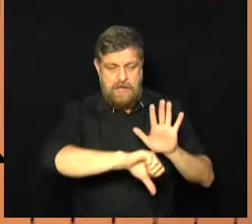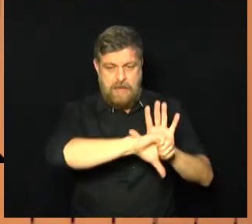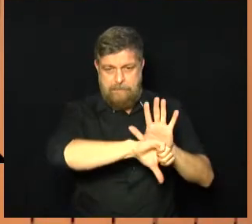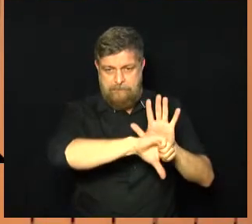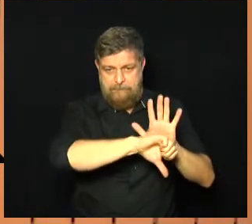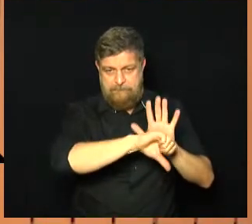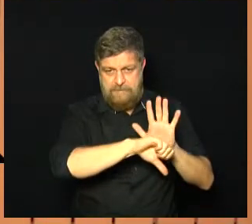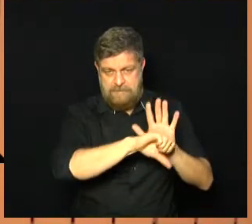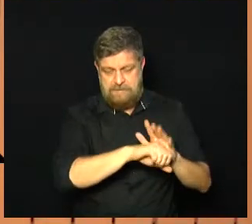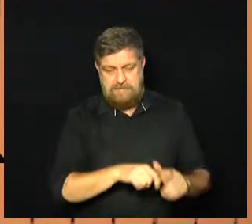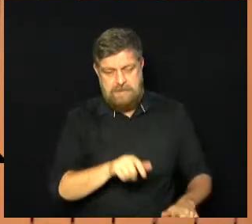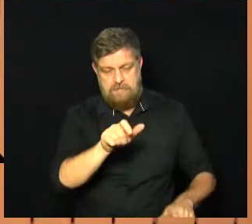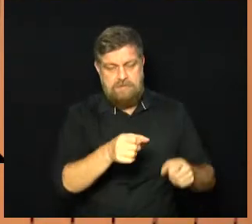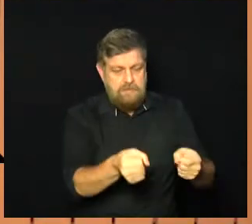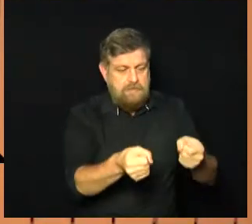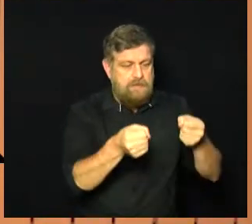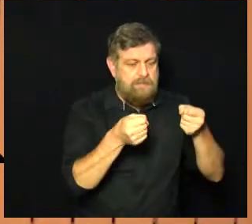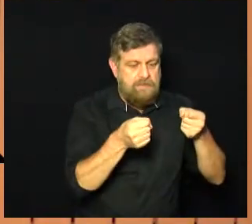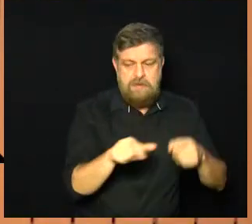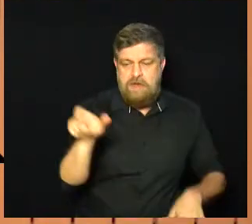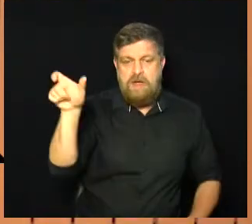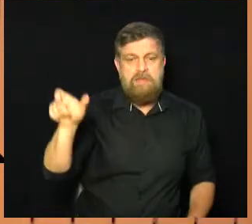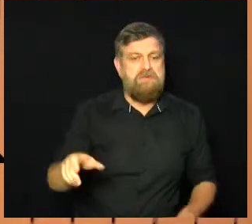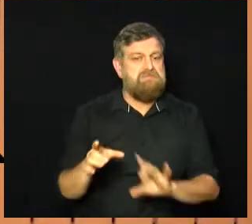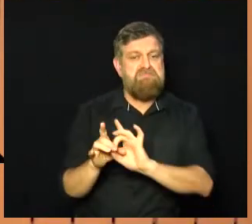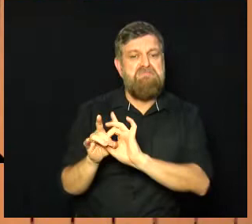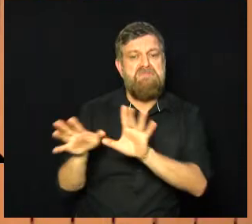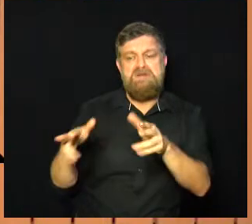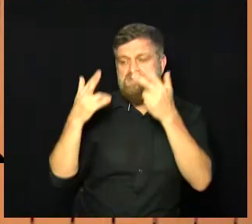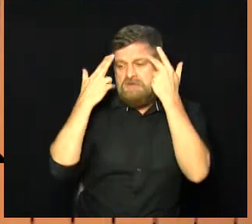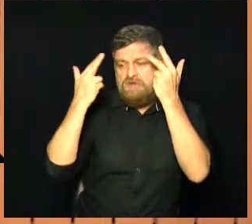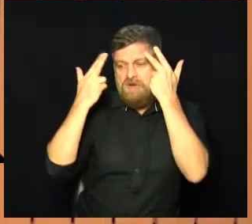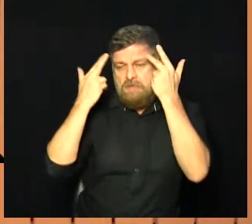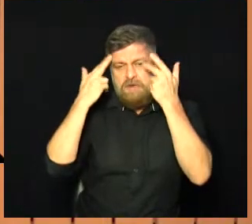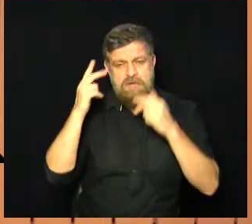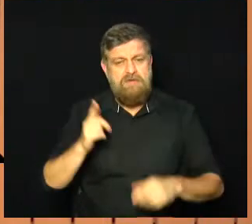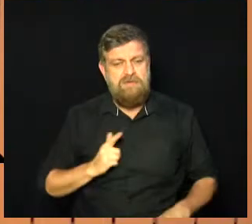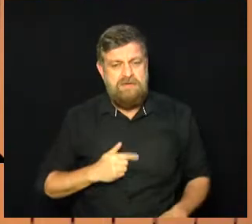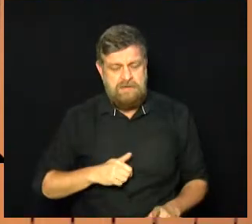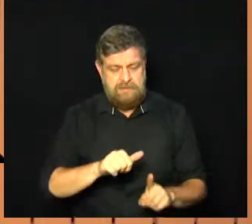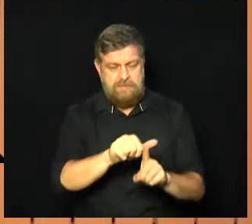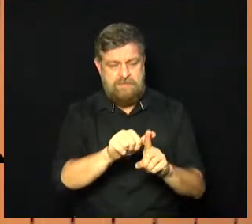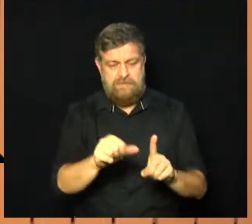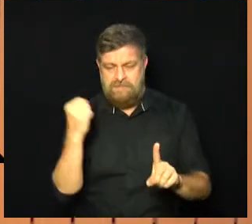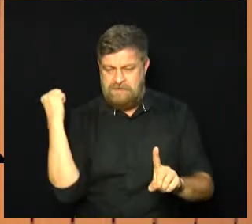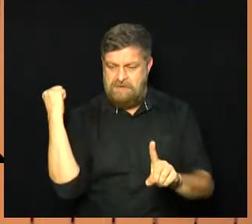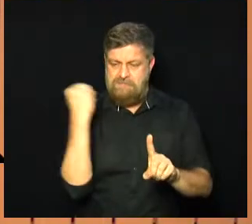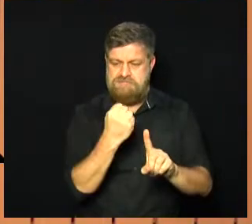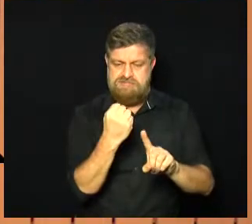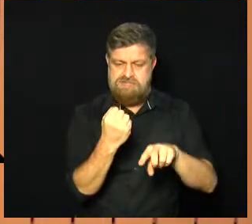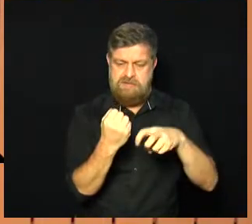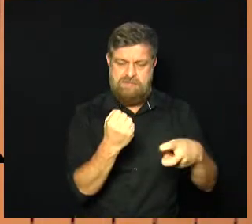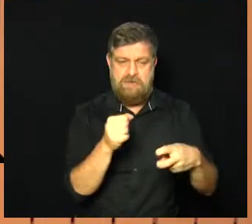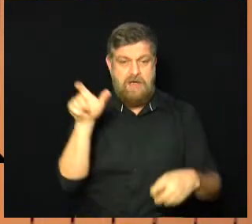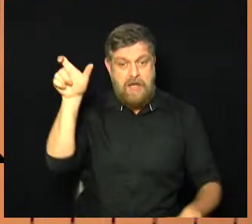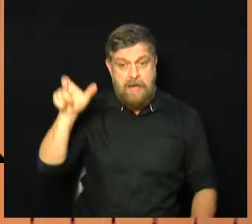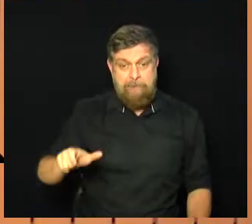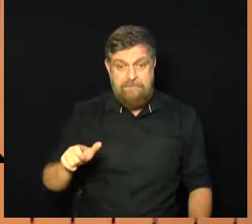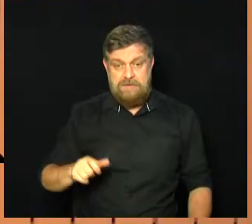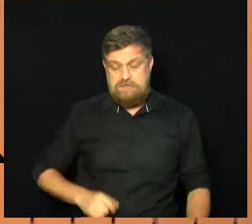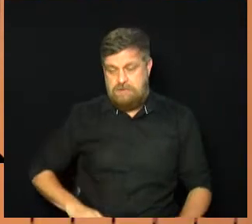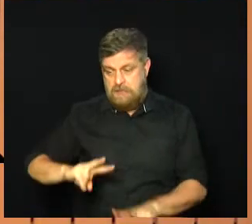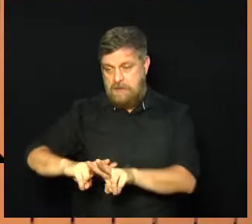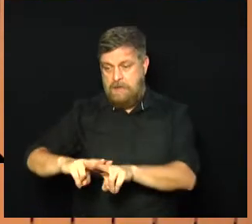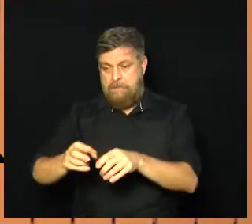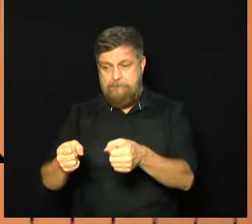a algumas pessoas e quanto a outras não. A gente tem diversos casos de feminicídios, né, onde os seus autores são presos em flagrantes, mas